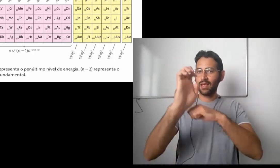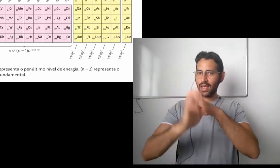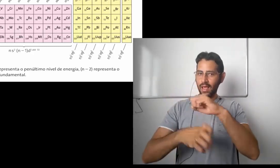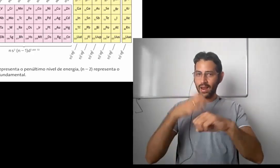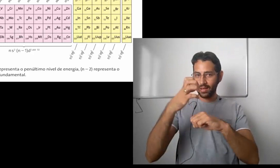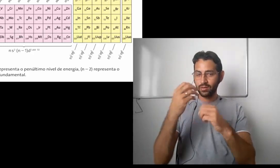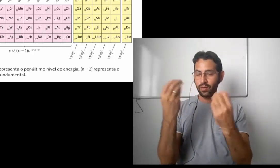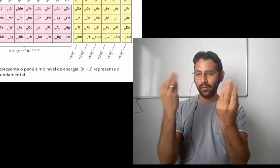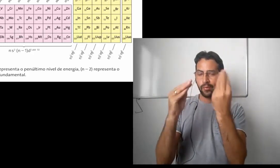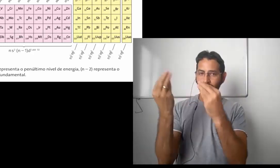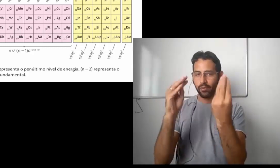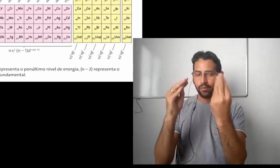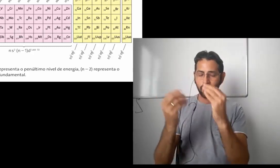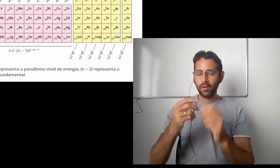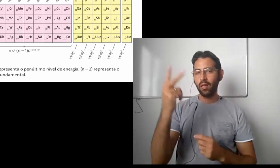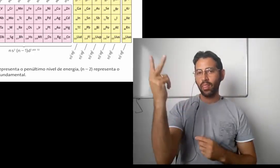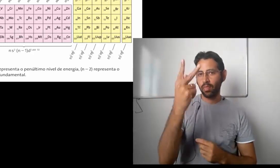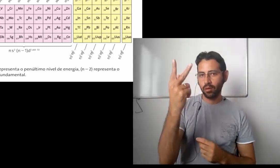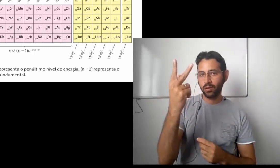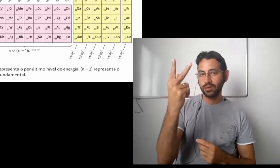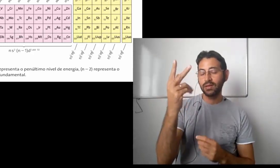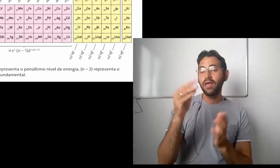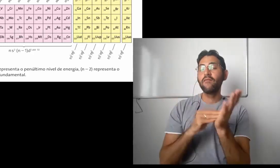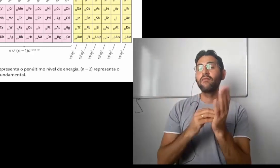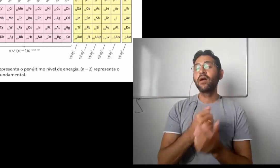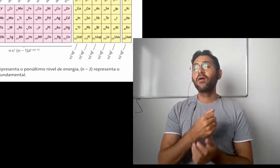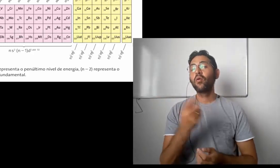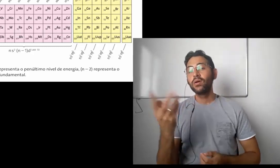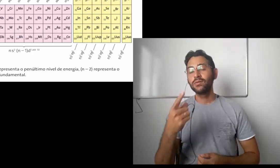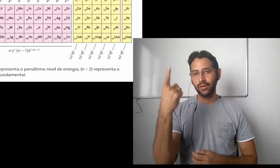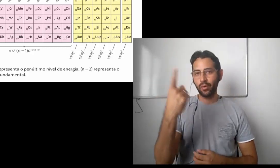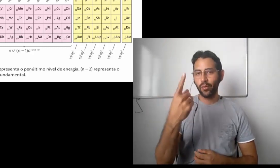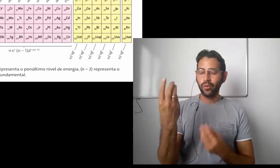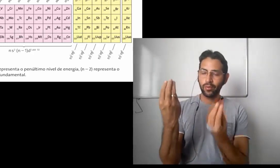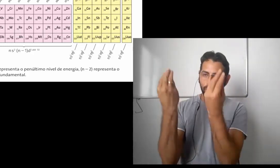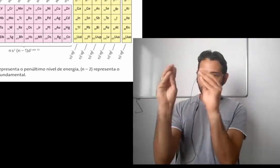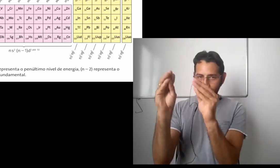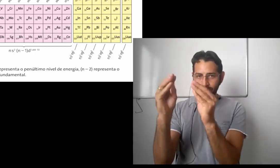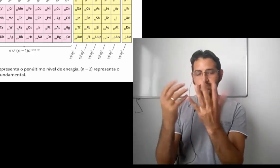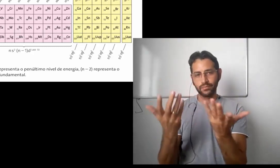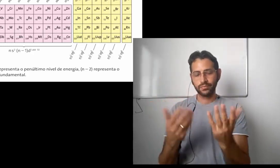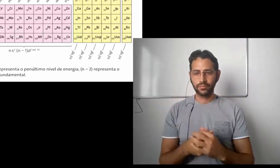Né? Porque nós temos 3 elétrons, então 2, 1, 2 mais 1, 3.